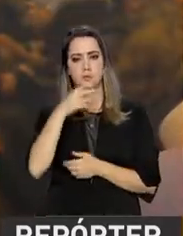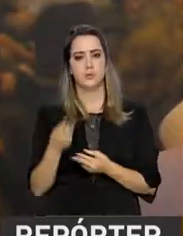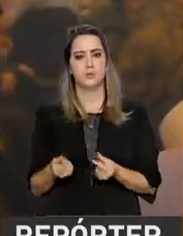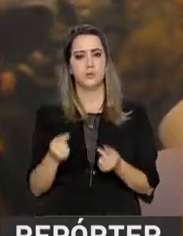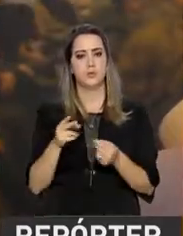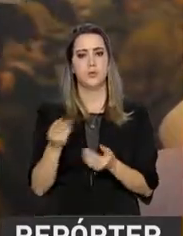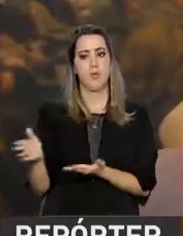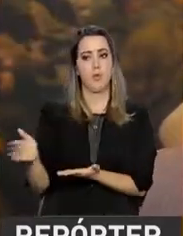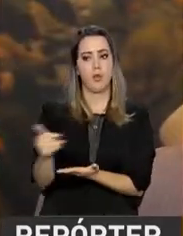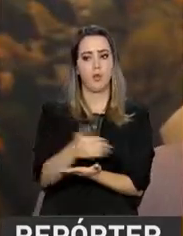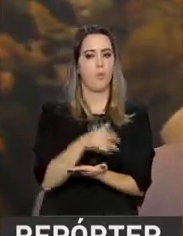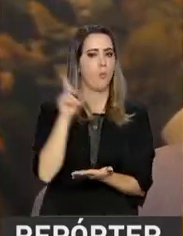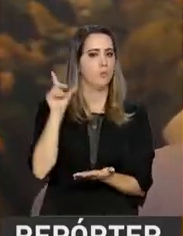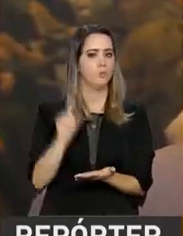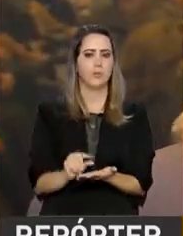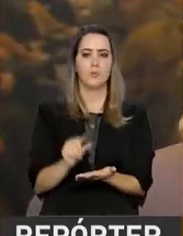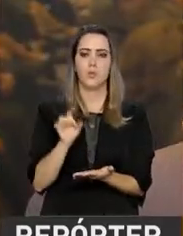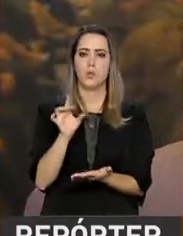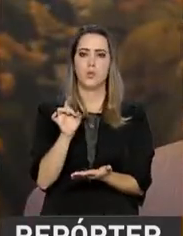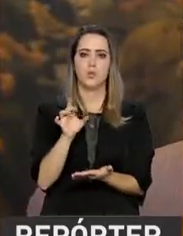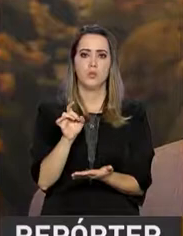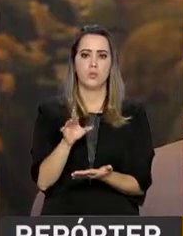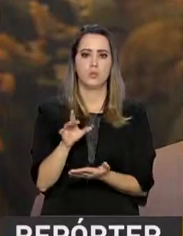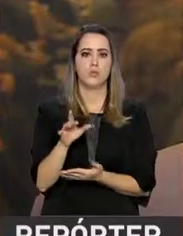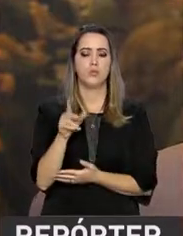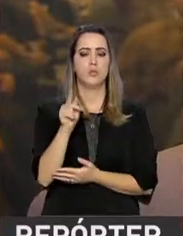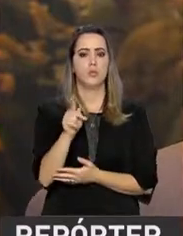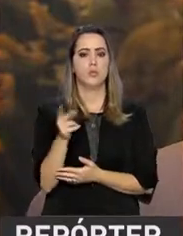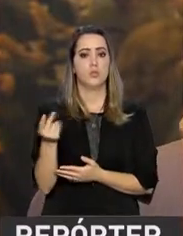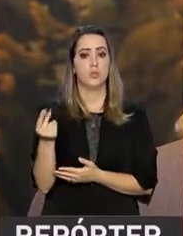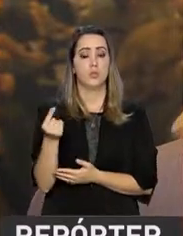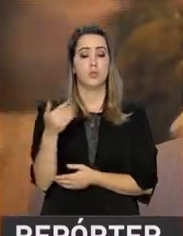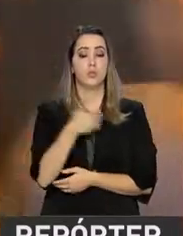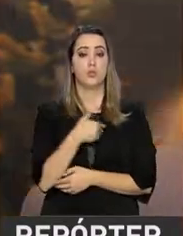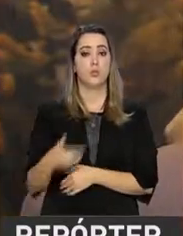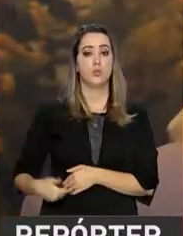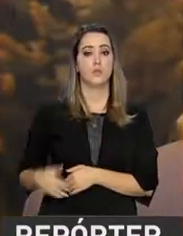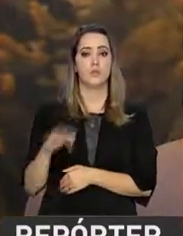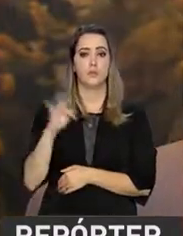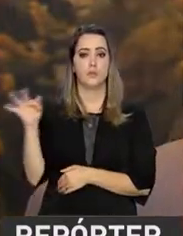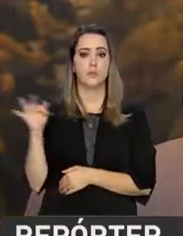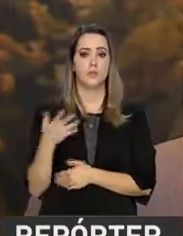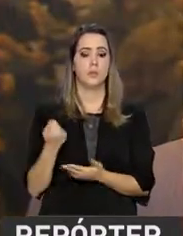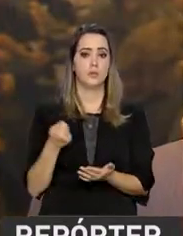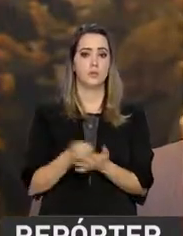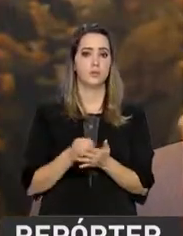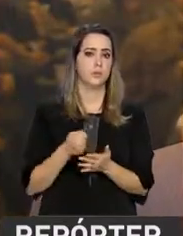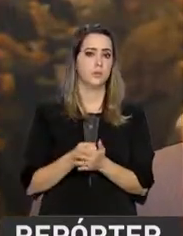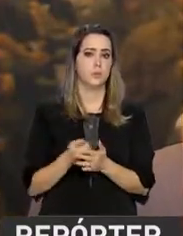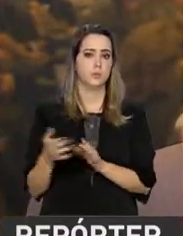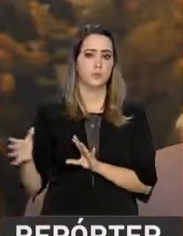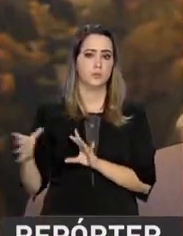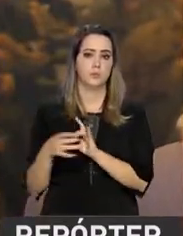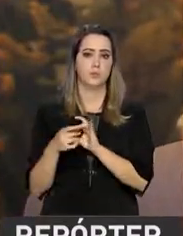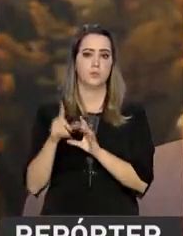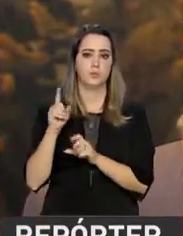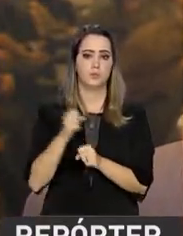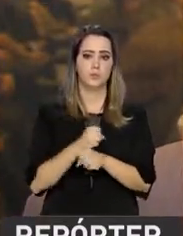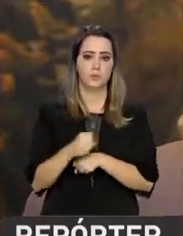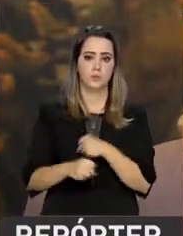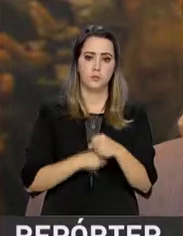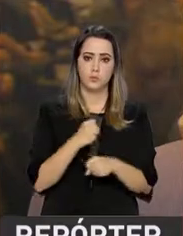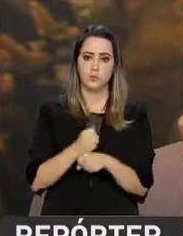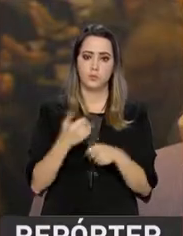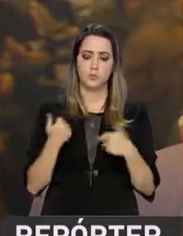muito baixa, praticamente o município sobrevive só do FPM, dos repasses federais, dos convênios, e tem sido anos muito